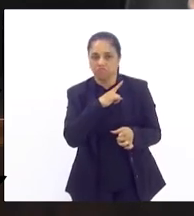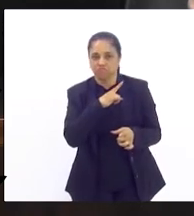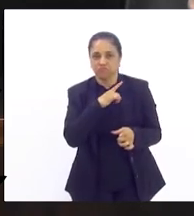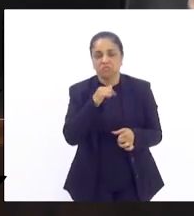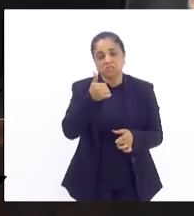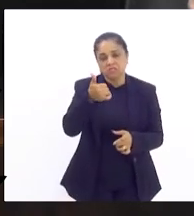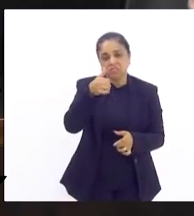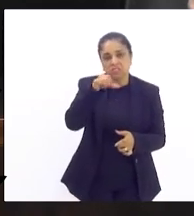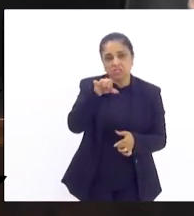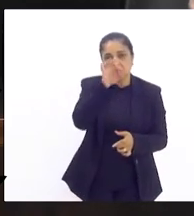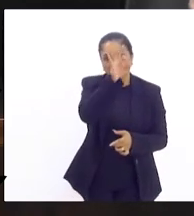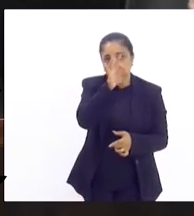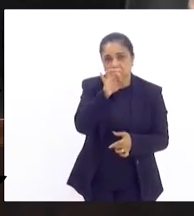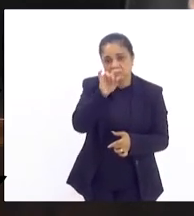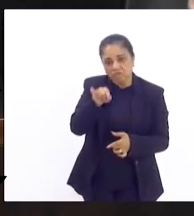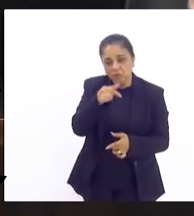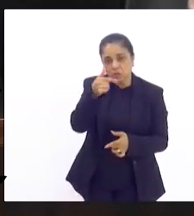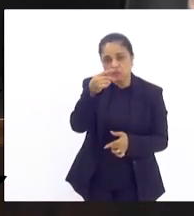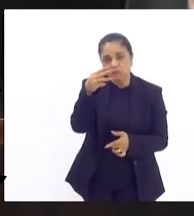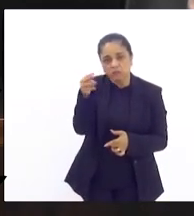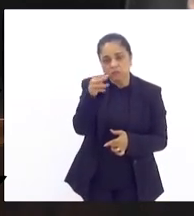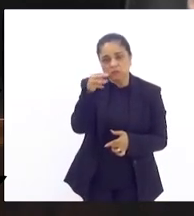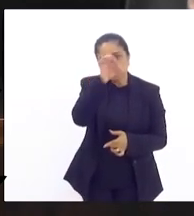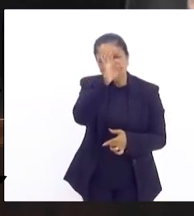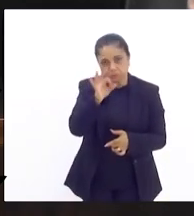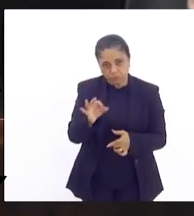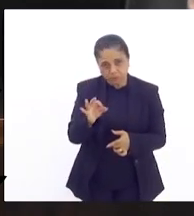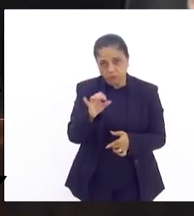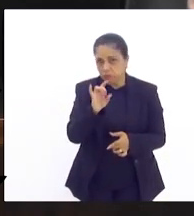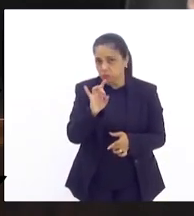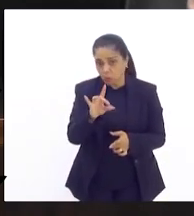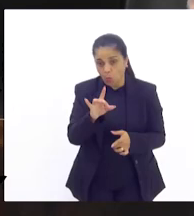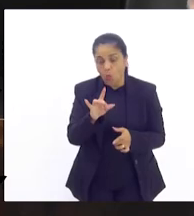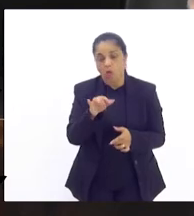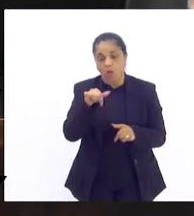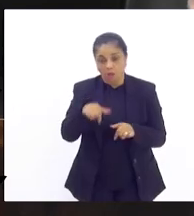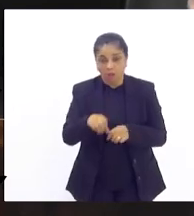19,83%, enquanto a realidade do estado do Rio de Janeiro é de